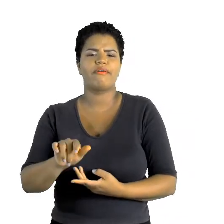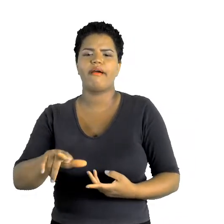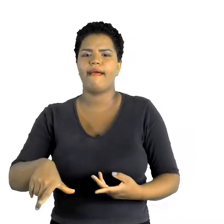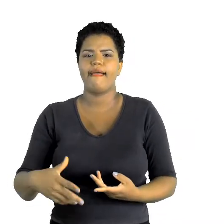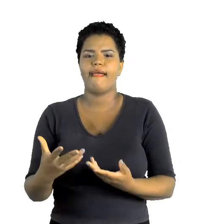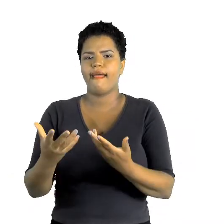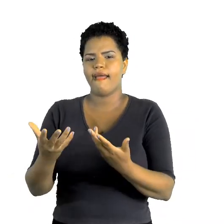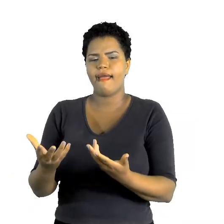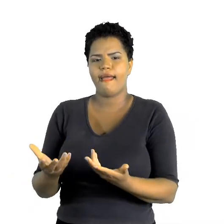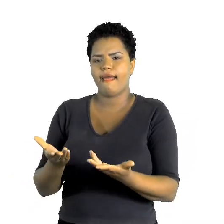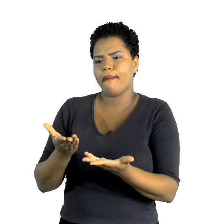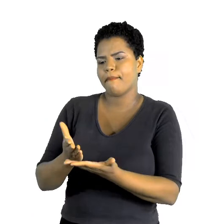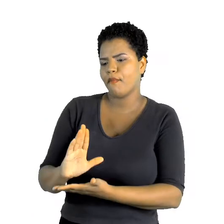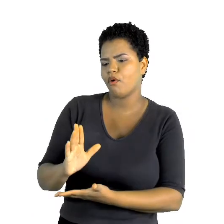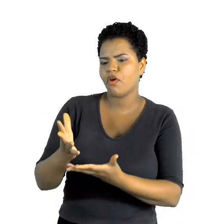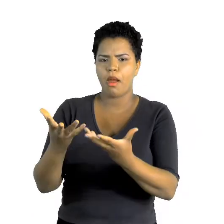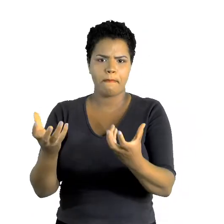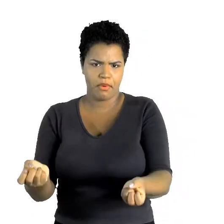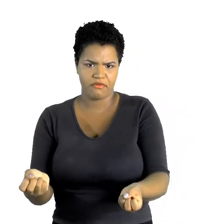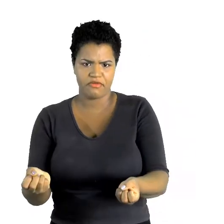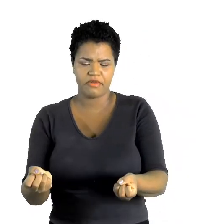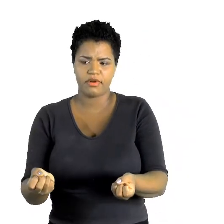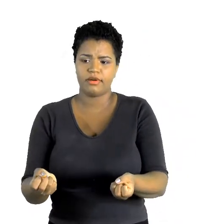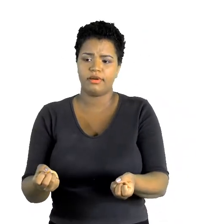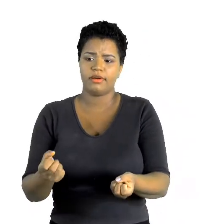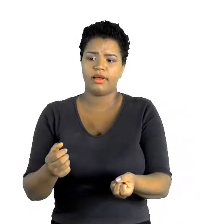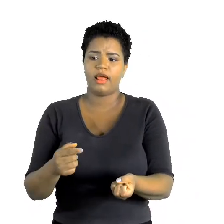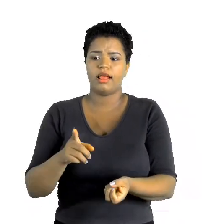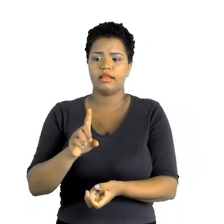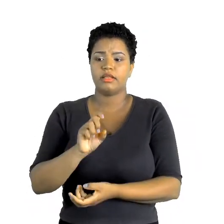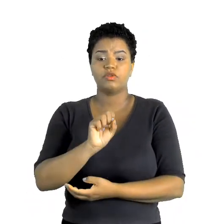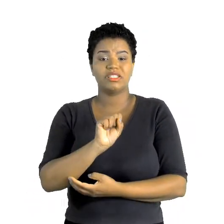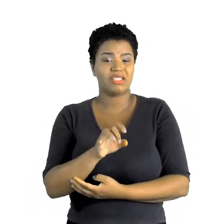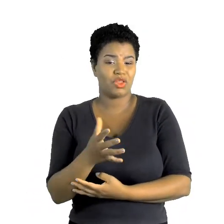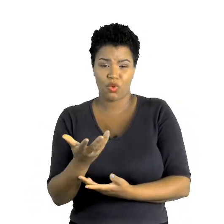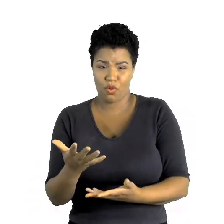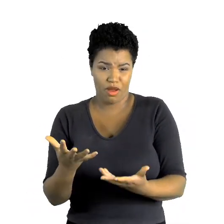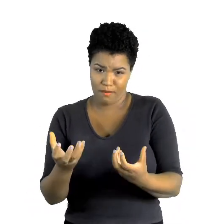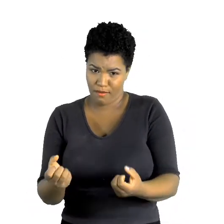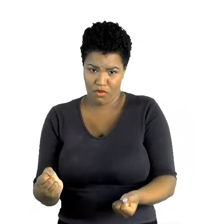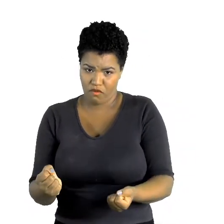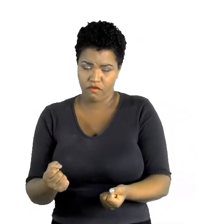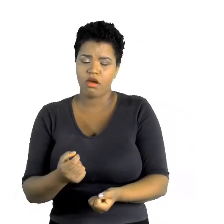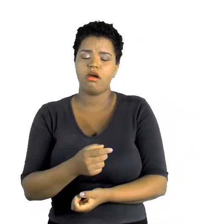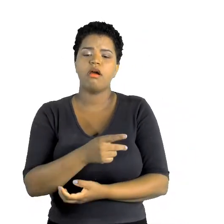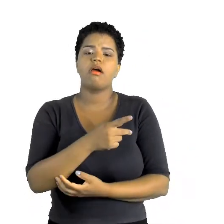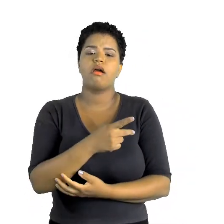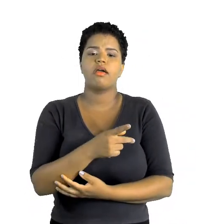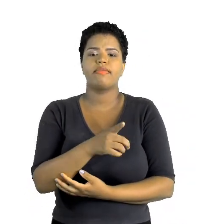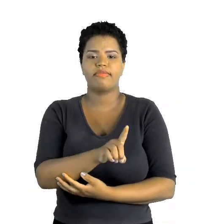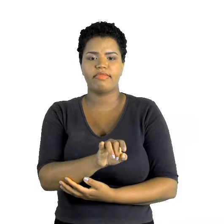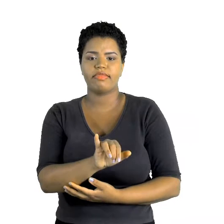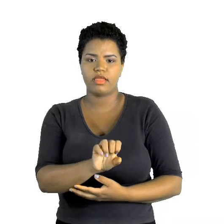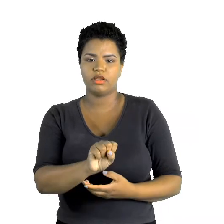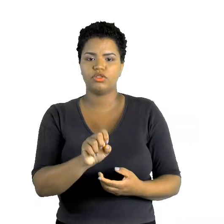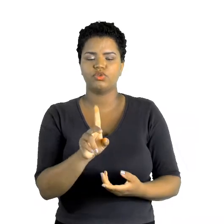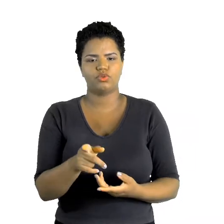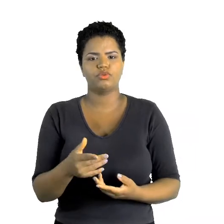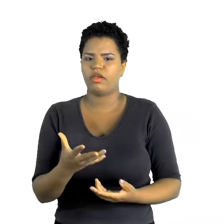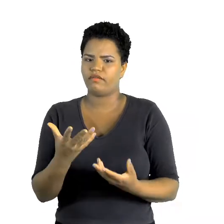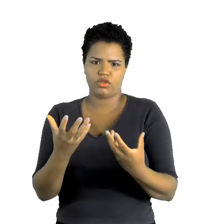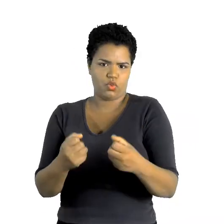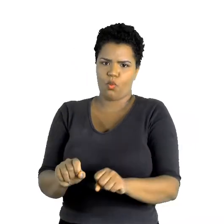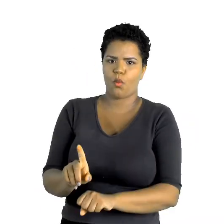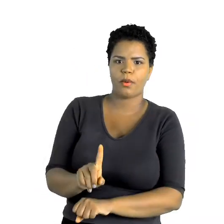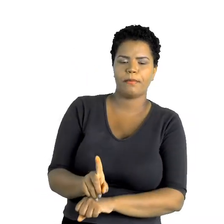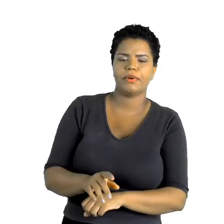quiser desaprovar alguma coisa, você vai usar o prefixo dis e aí você vai dar a negativa a esse termo, alright? Aqui nós